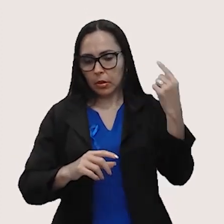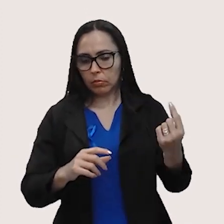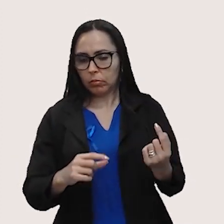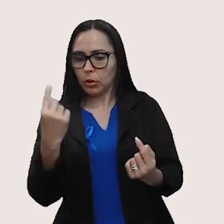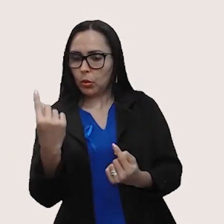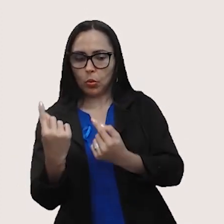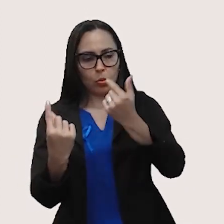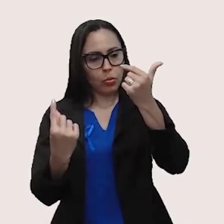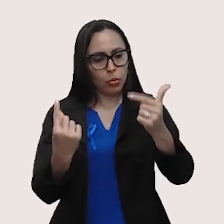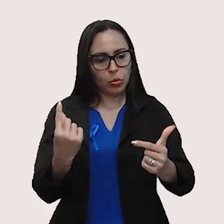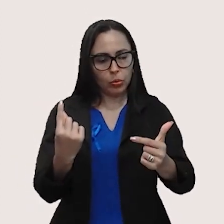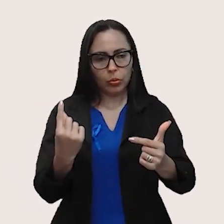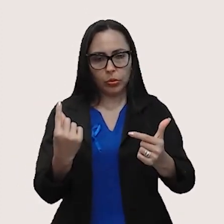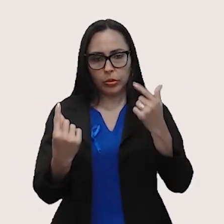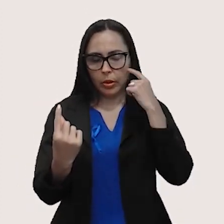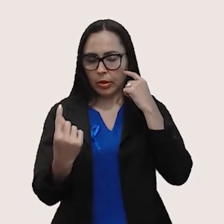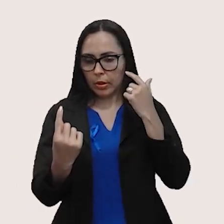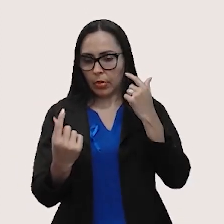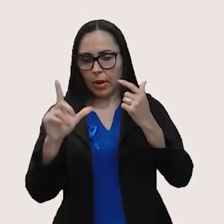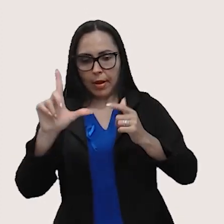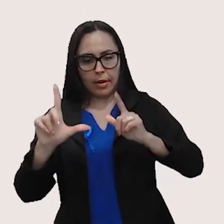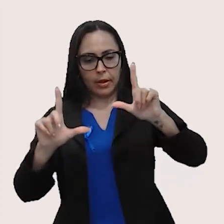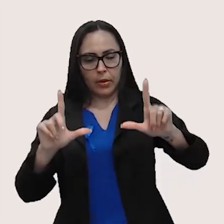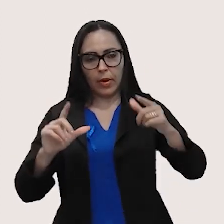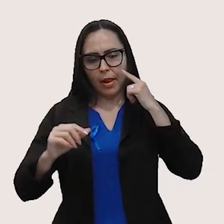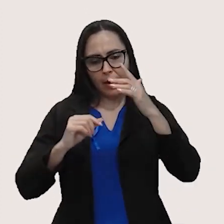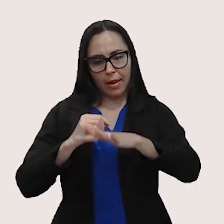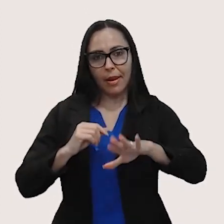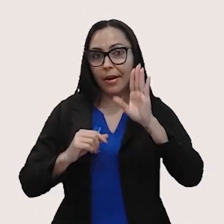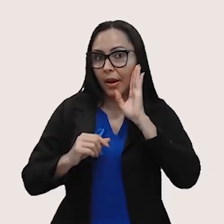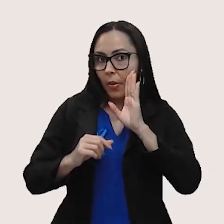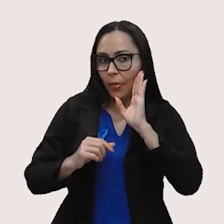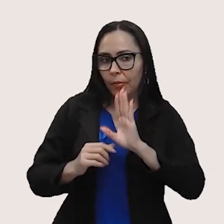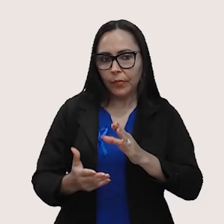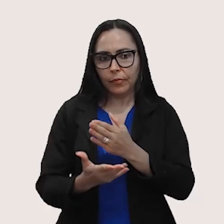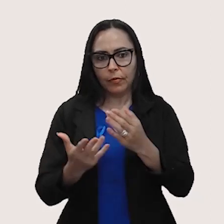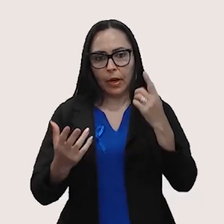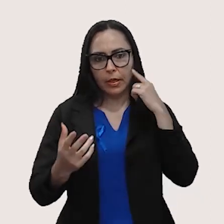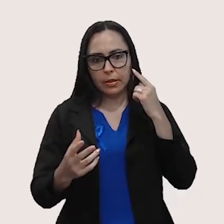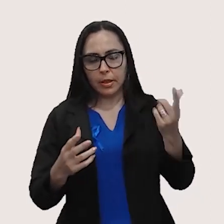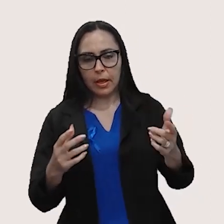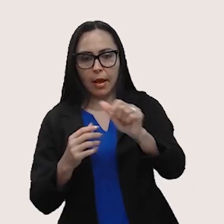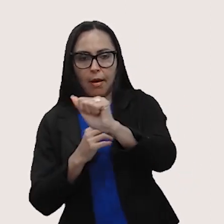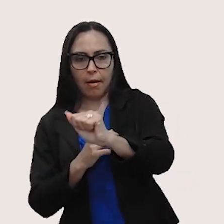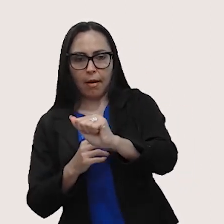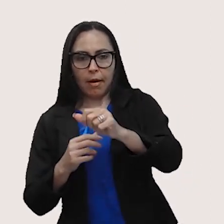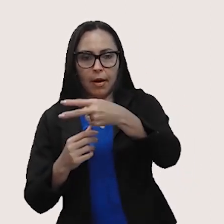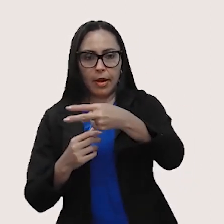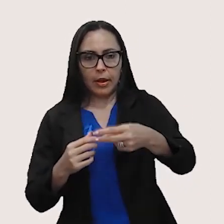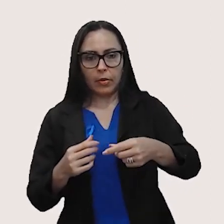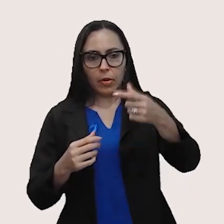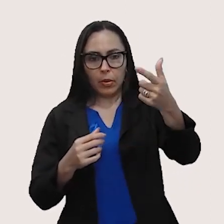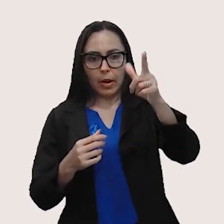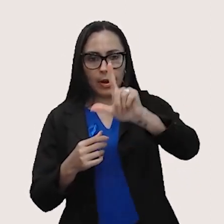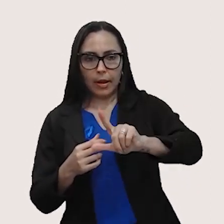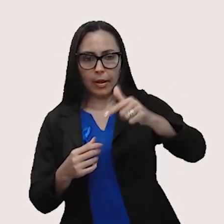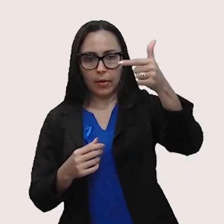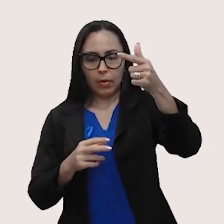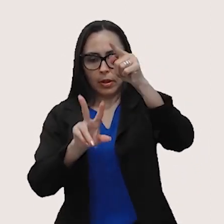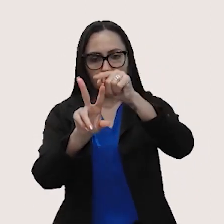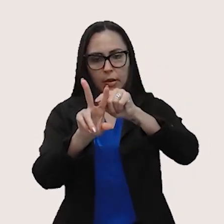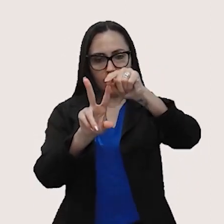L e o L. Olha que legal. A área vai ser L ao quadrado raiz de 3 sobre